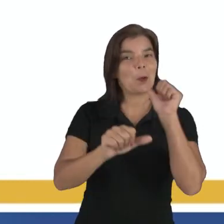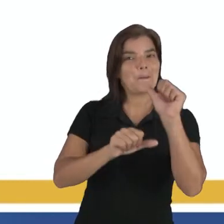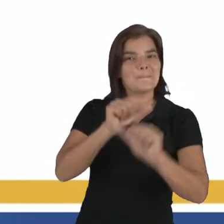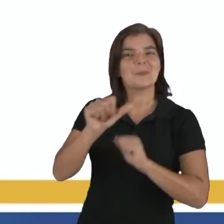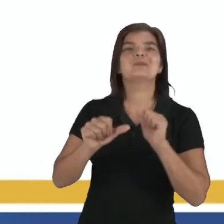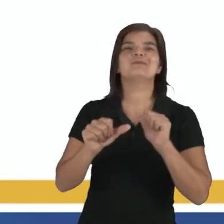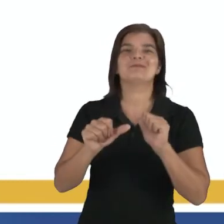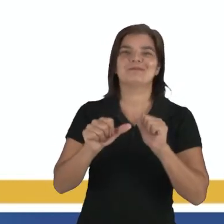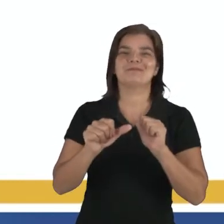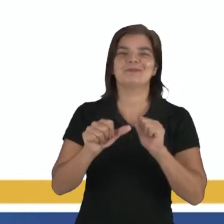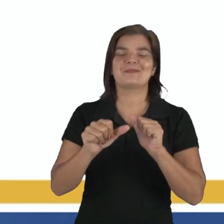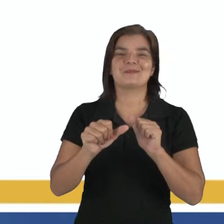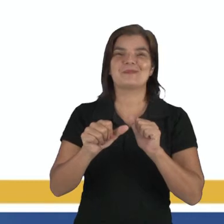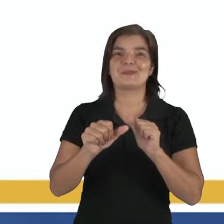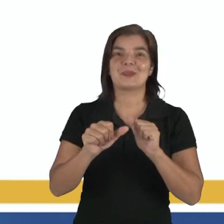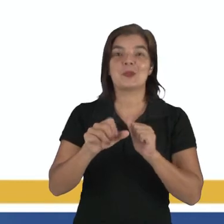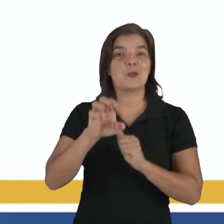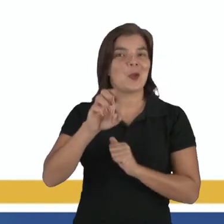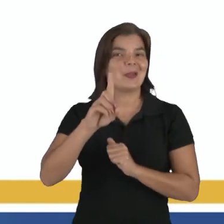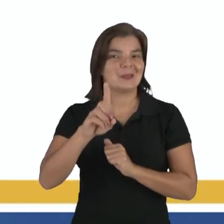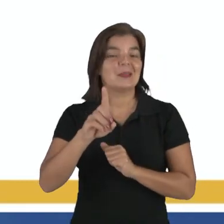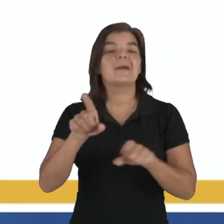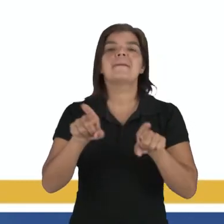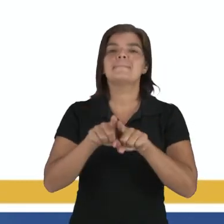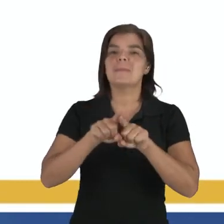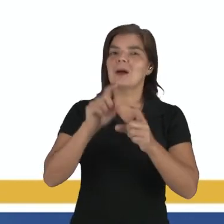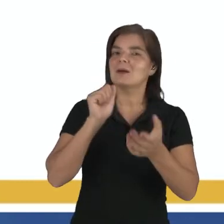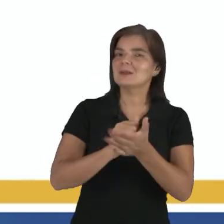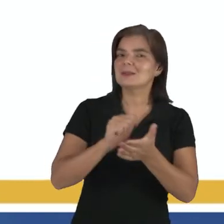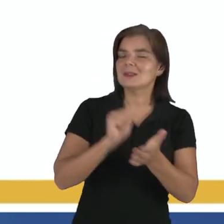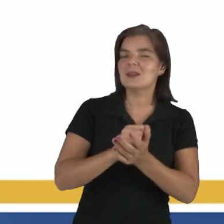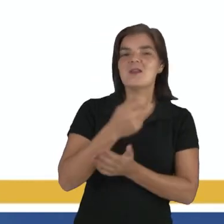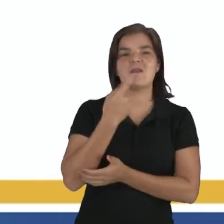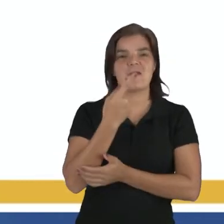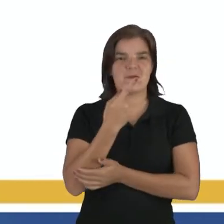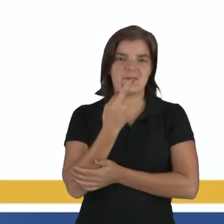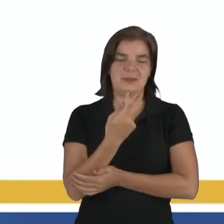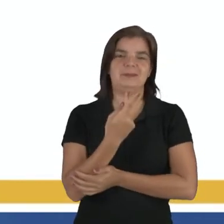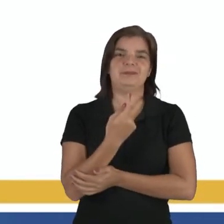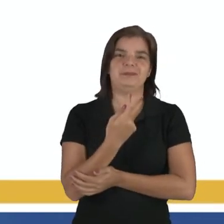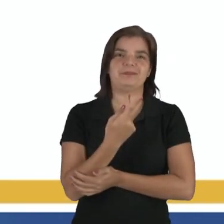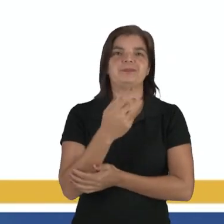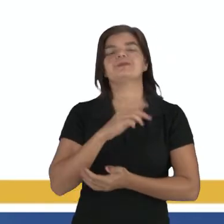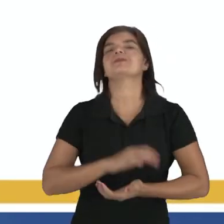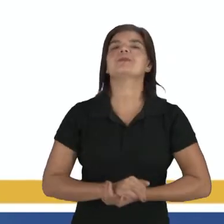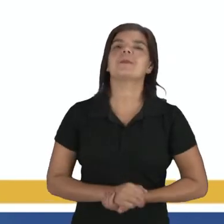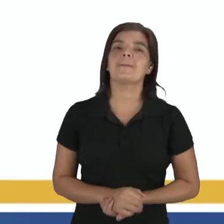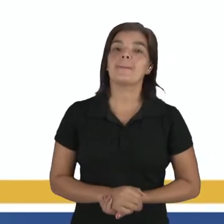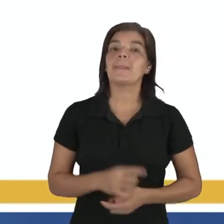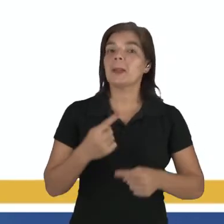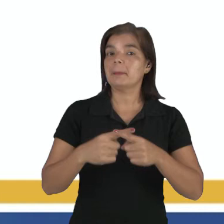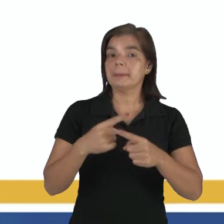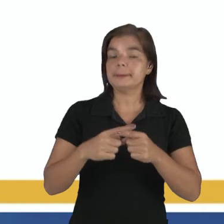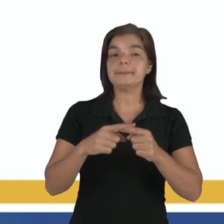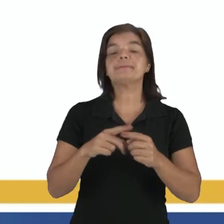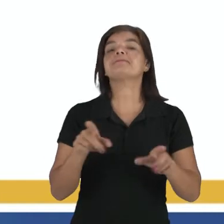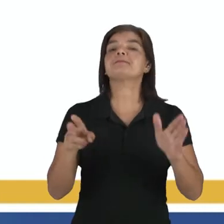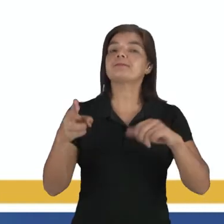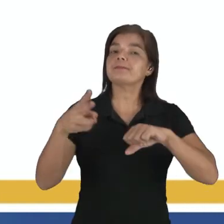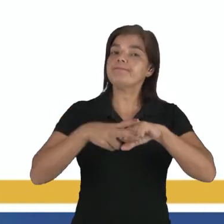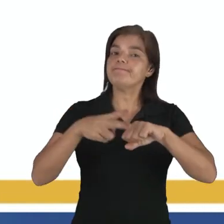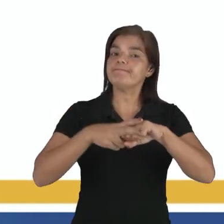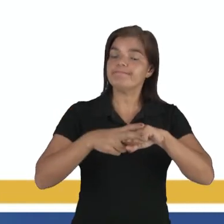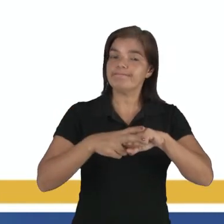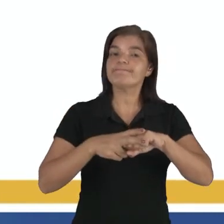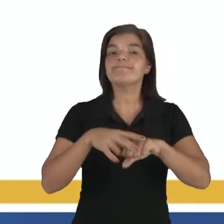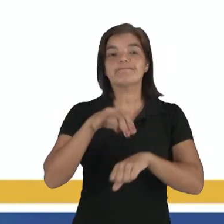se transformou? Eu não coloquei ED no final, mas ele mudou a escrita e a pronúncia. De write passou para wrote, porque ele é um verbo